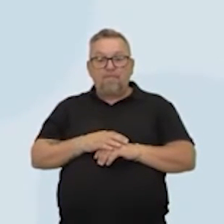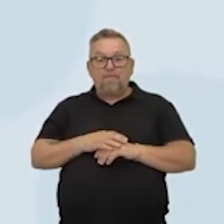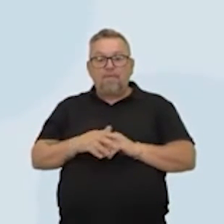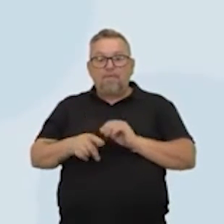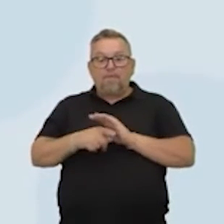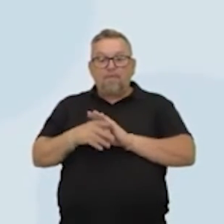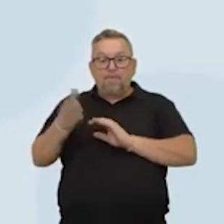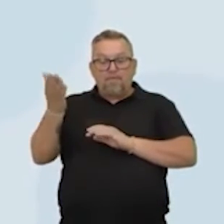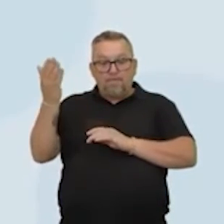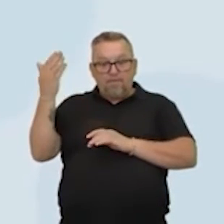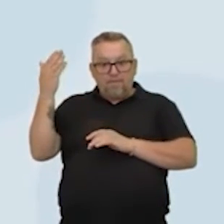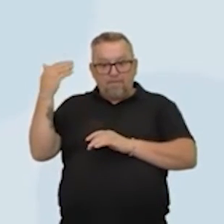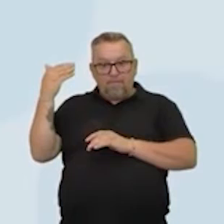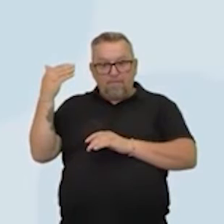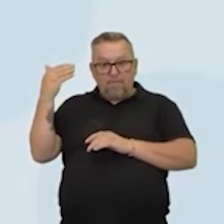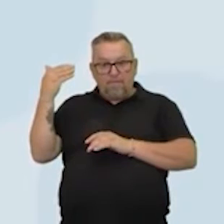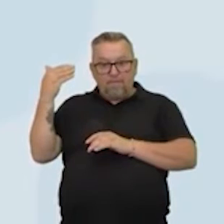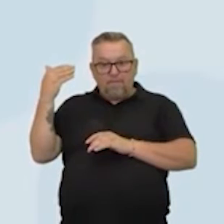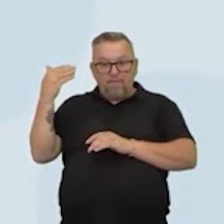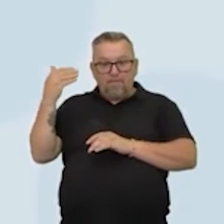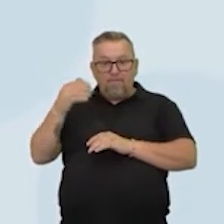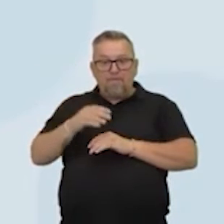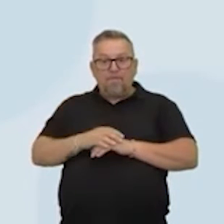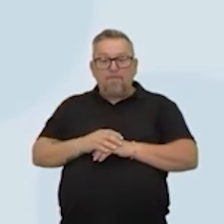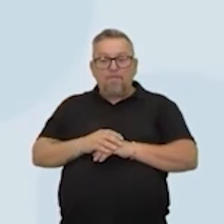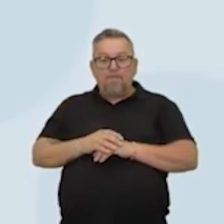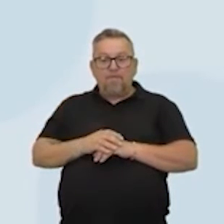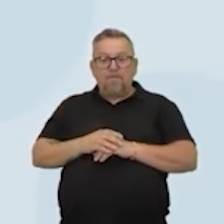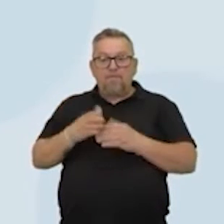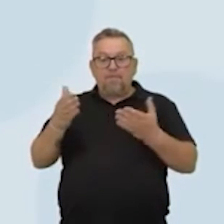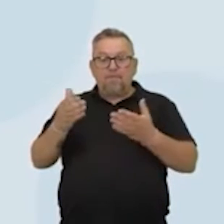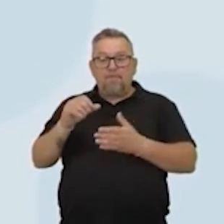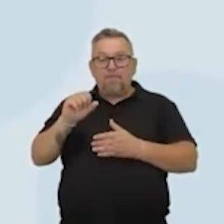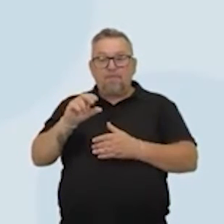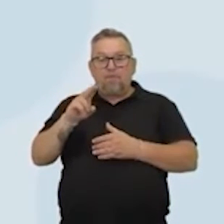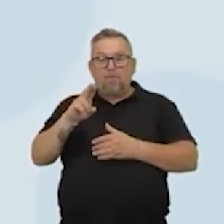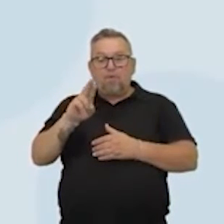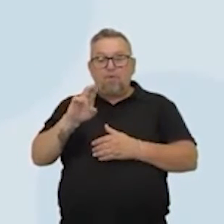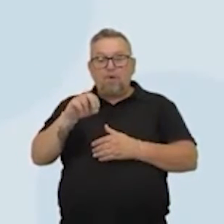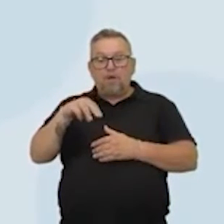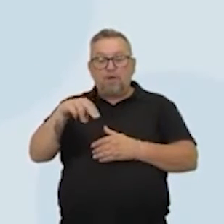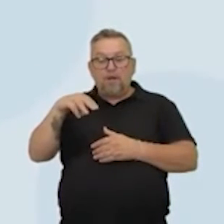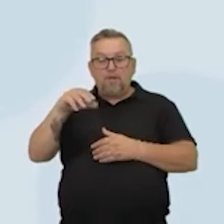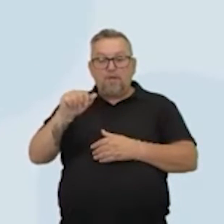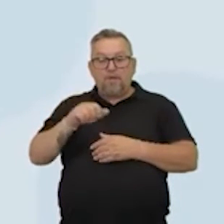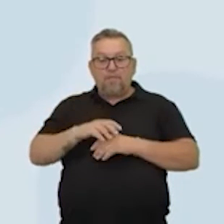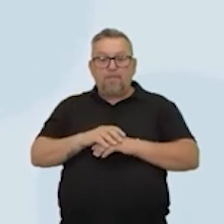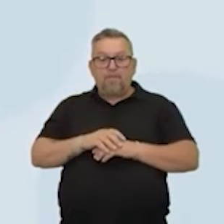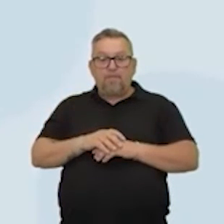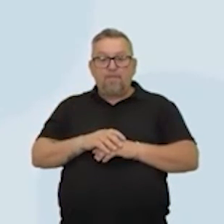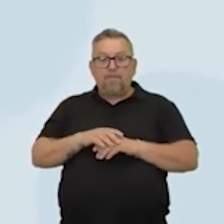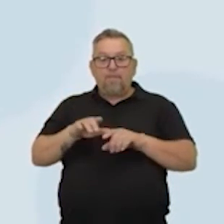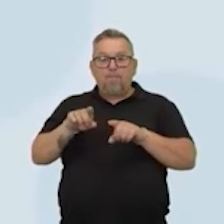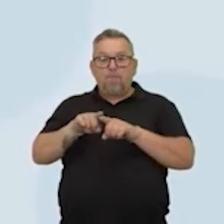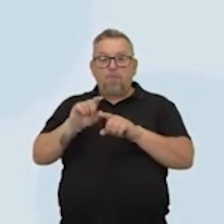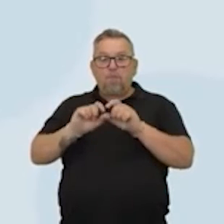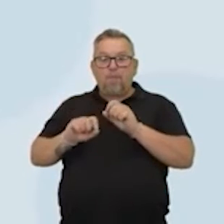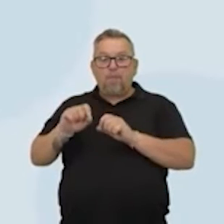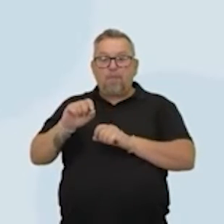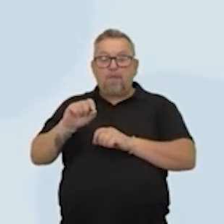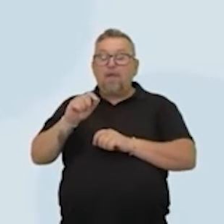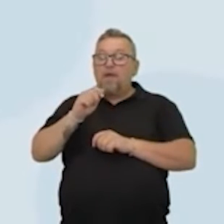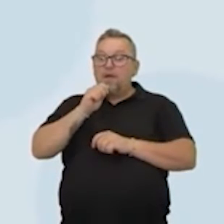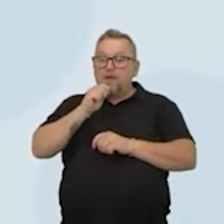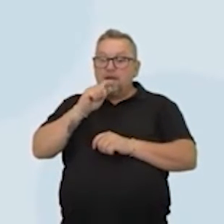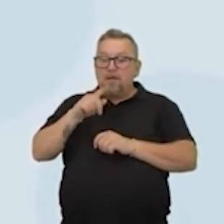antiga Guiana Inglesa, antiga Guiana Holandesa, que hoje é o Suriname, né? A Guiana Inglesa hoje chama Guiana, e aqui ainda